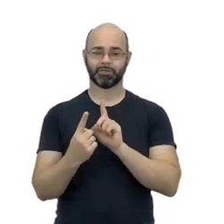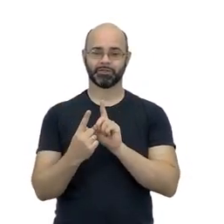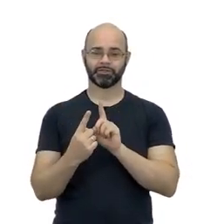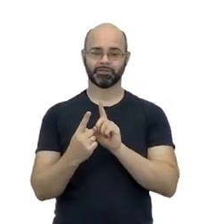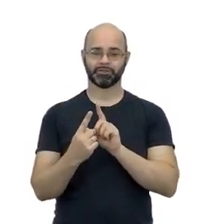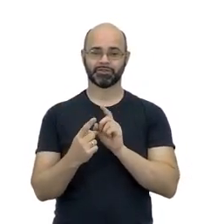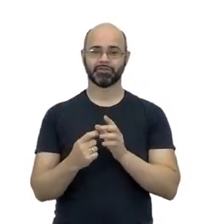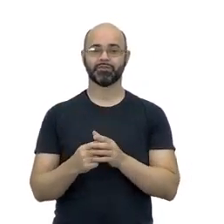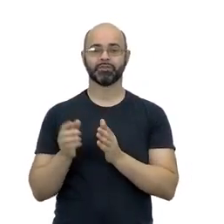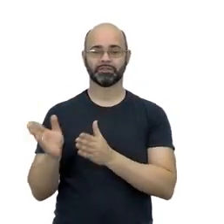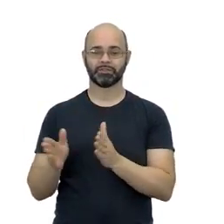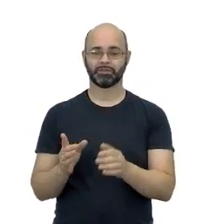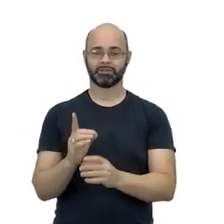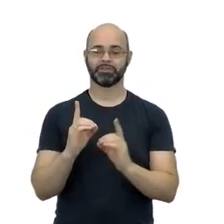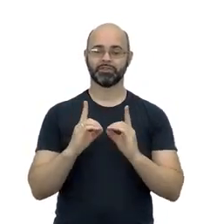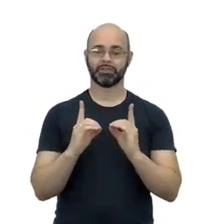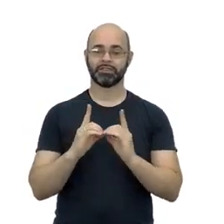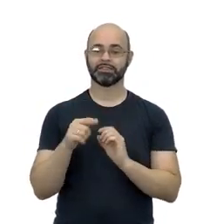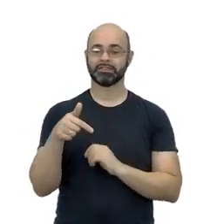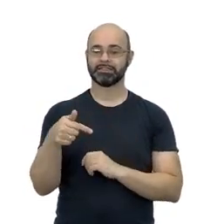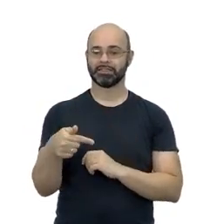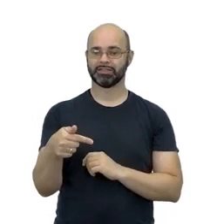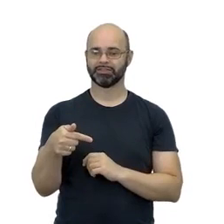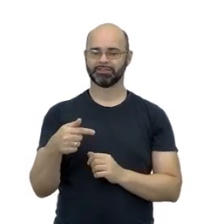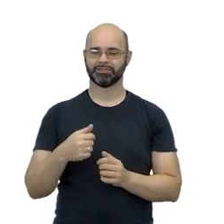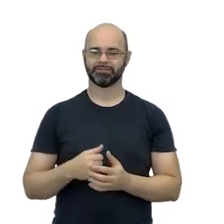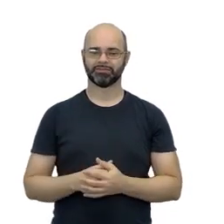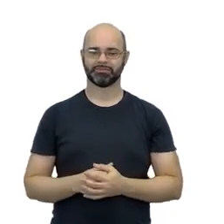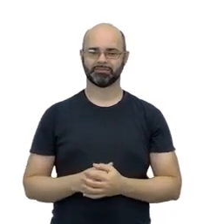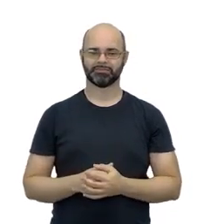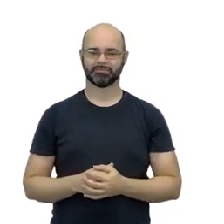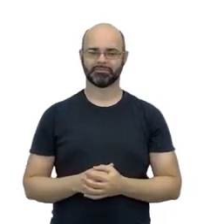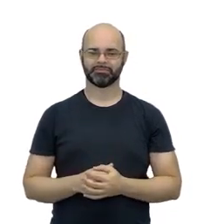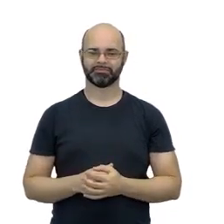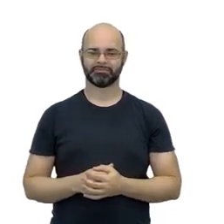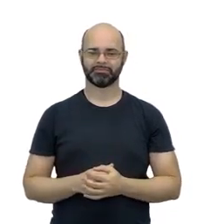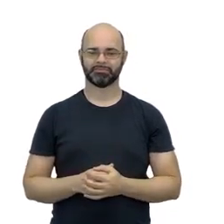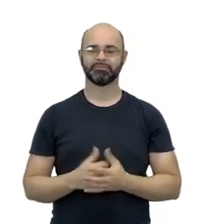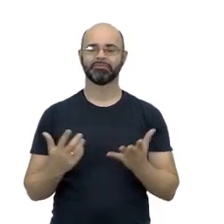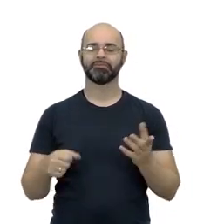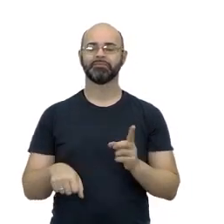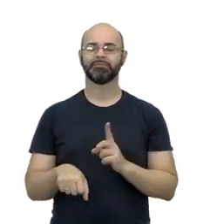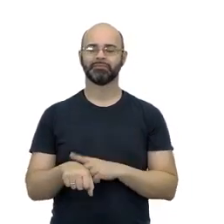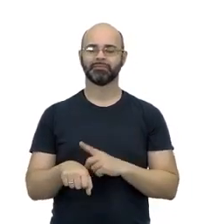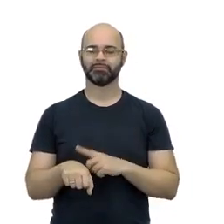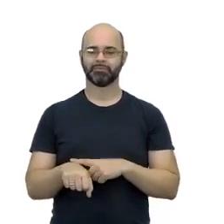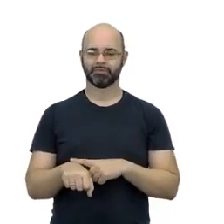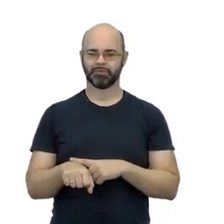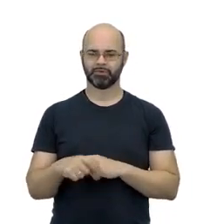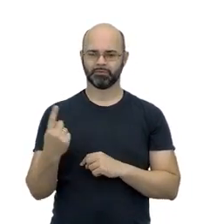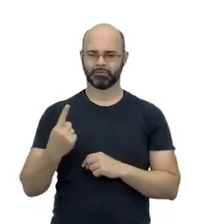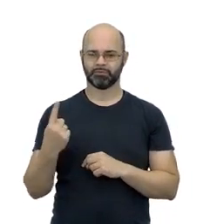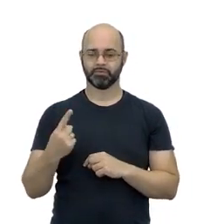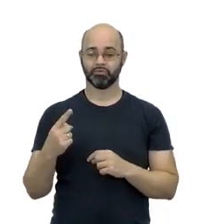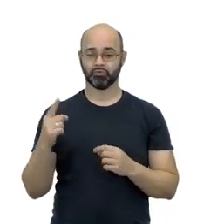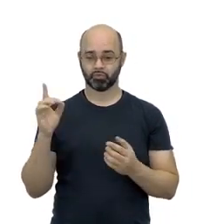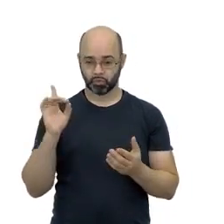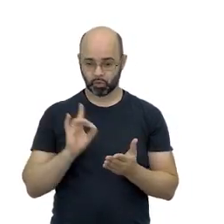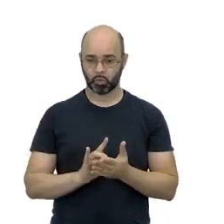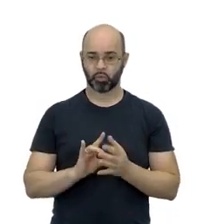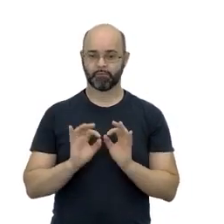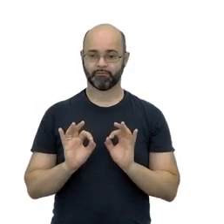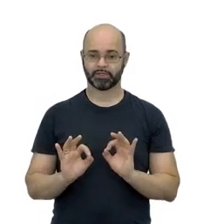de aproveitar essa introdução ao nosso primeiro momento oficial aqui para